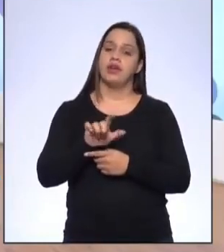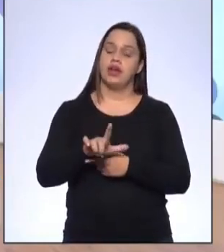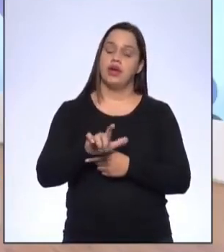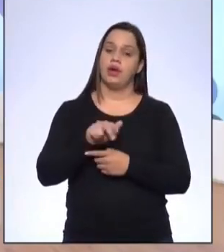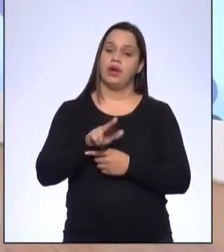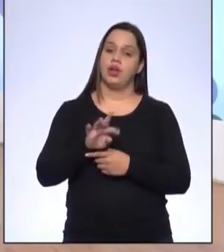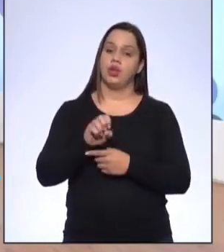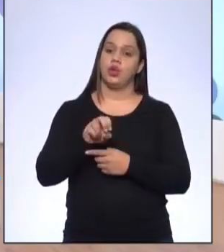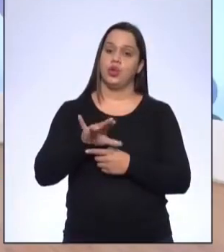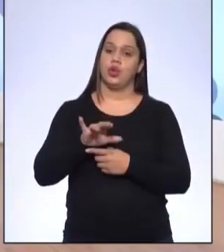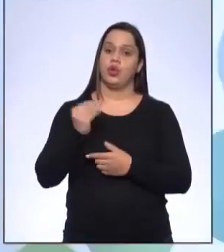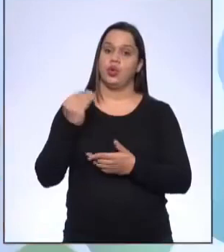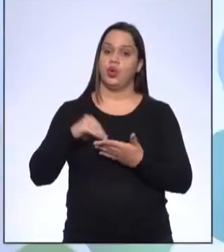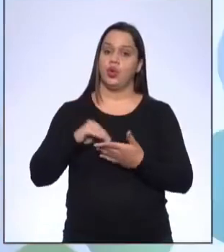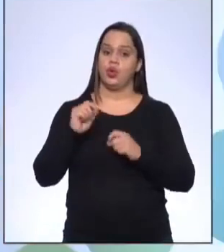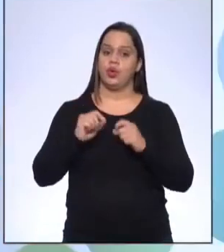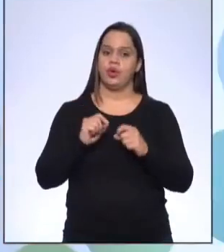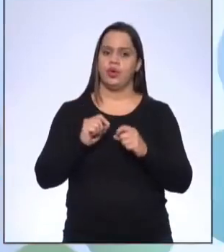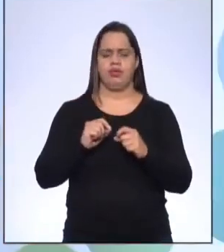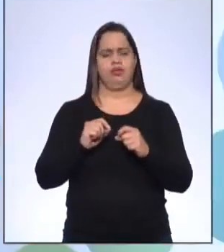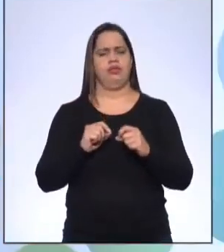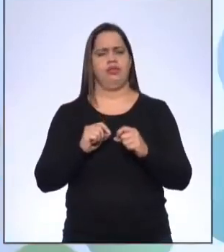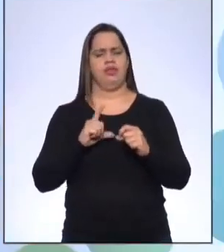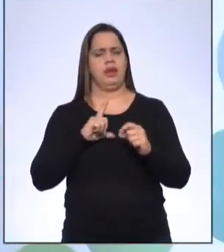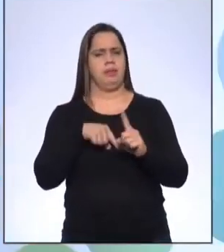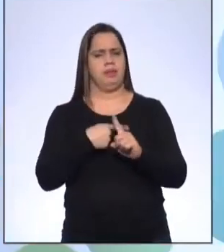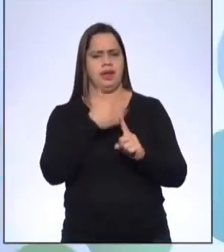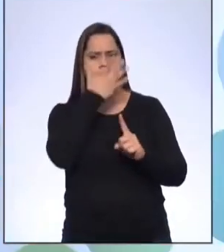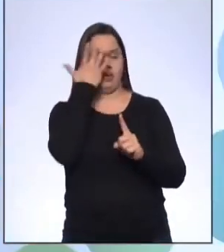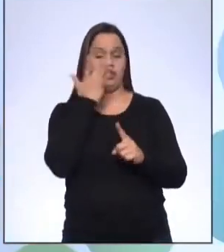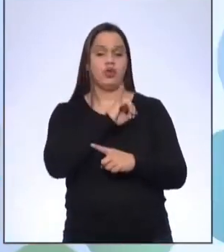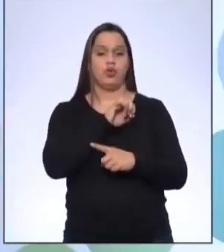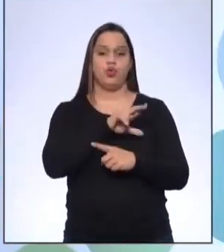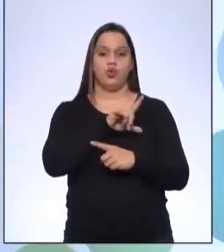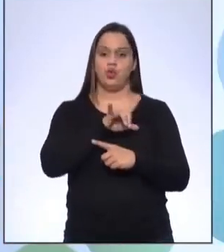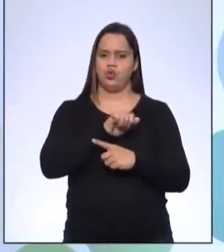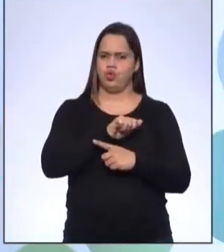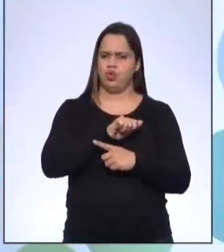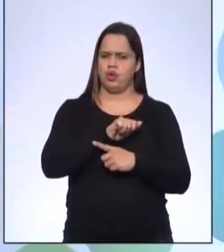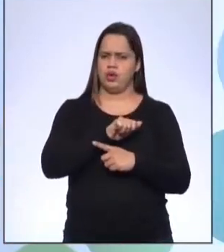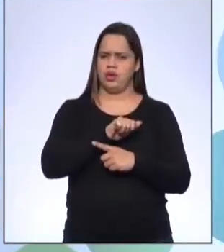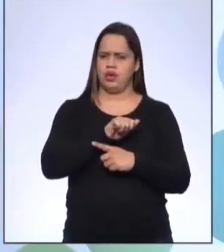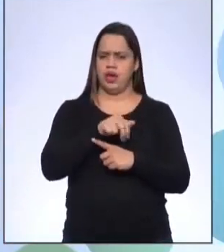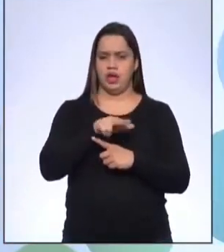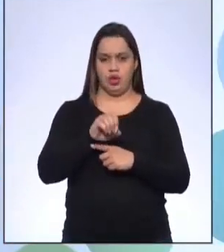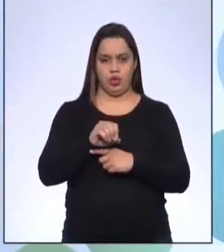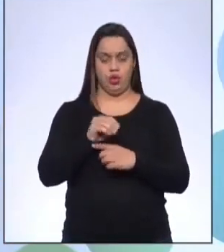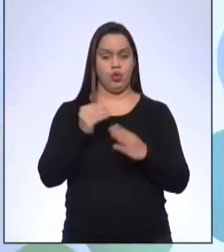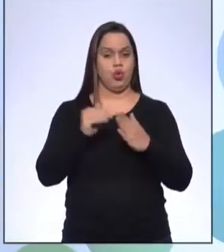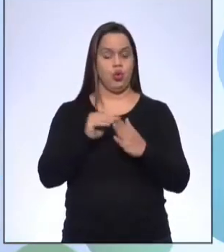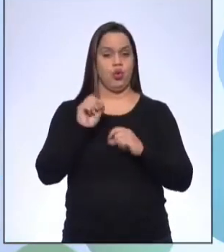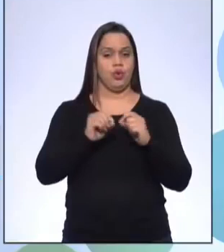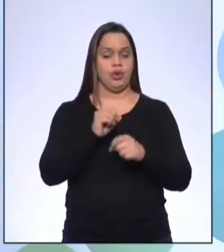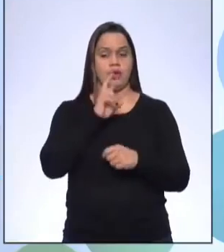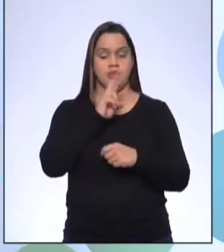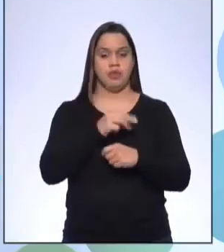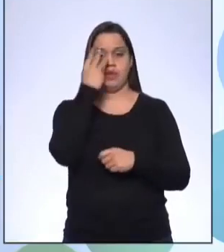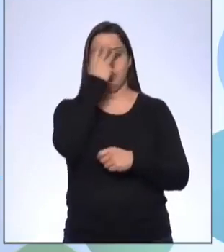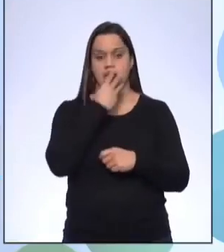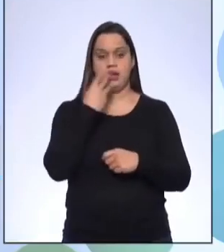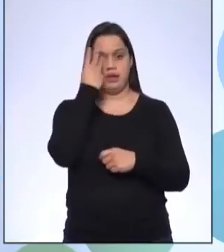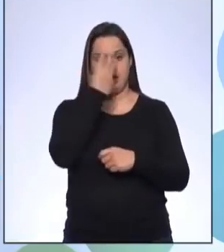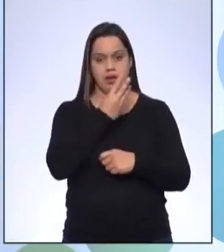Carlos, que colocaram... Opa, tá aparecendo mais alguém aqui para mim? Juliano, que colocaram 3 horas.